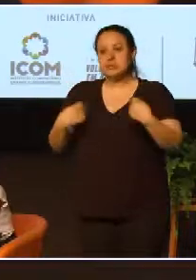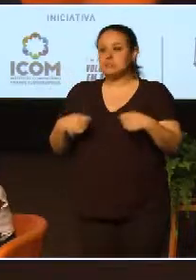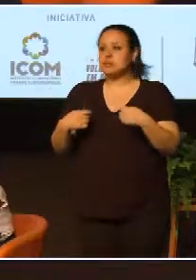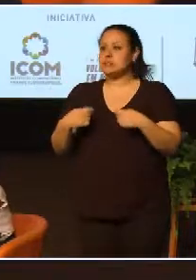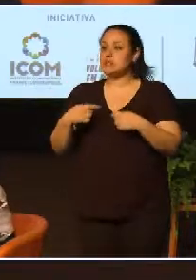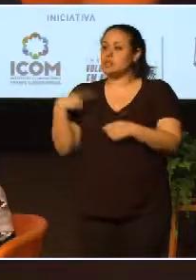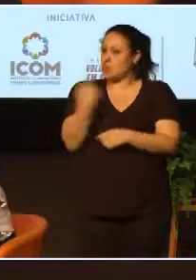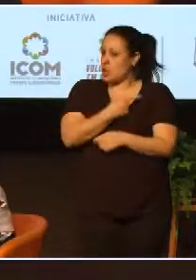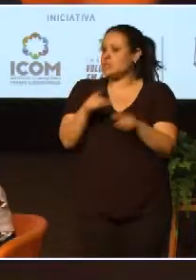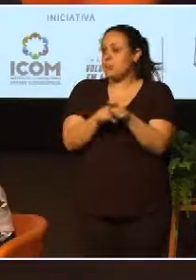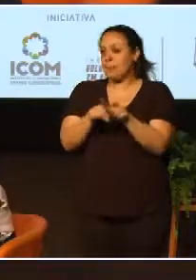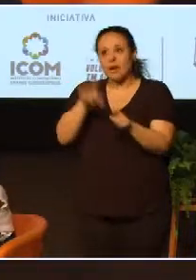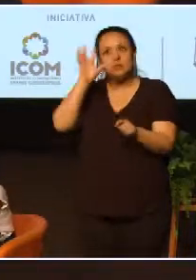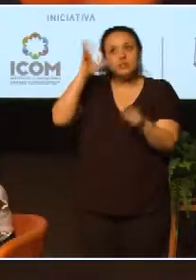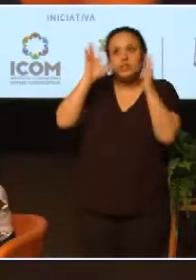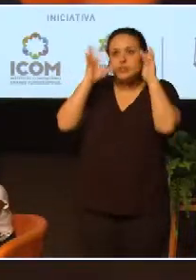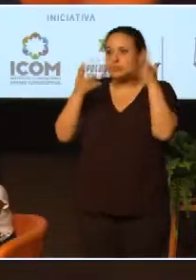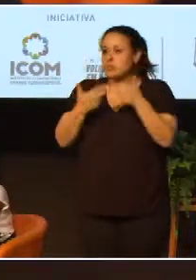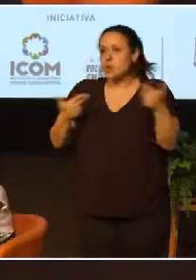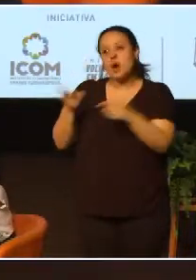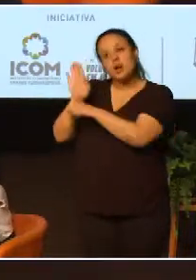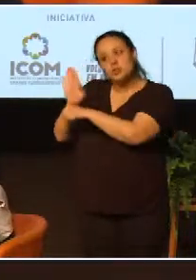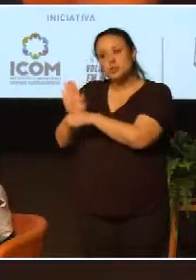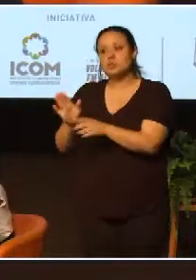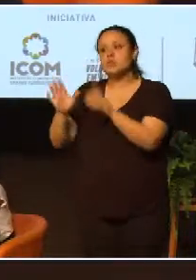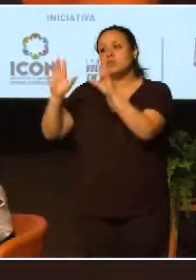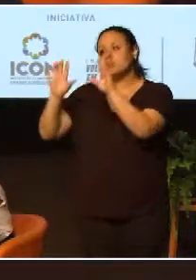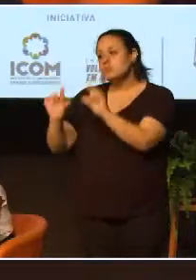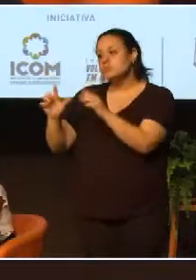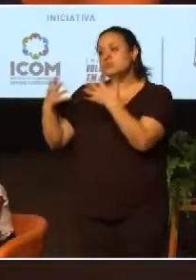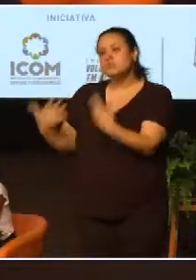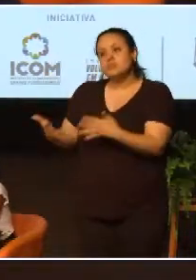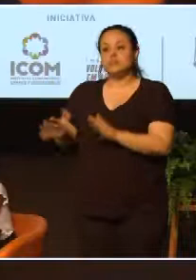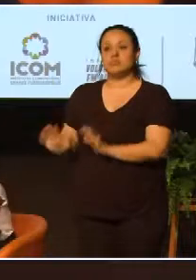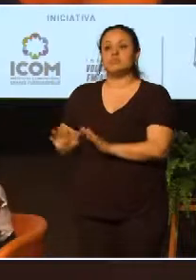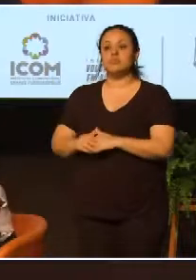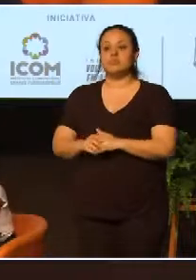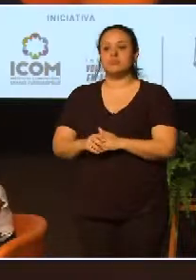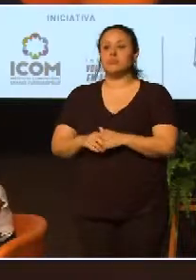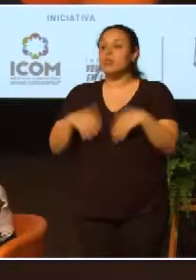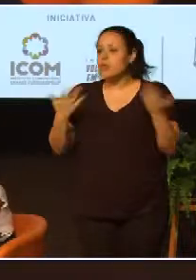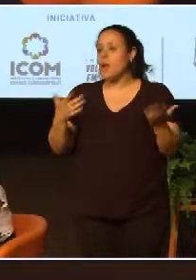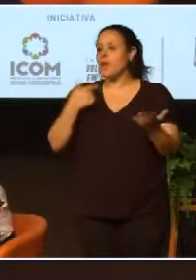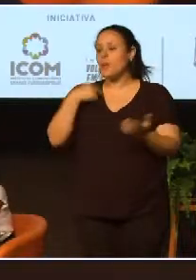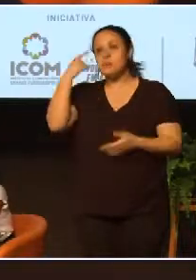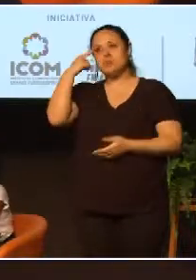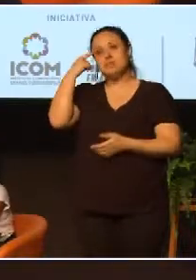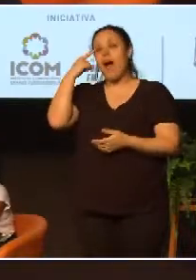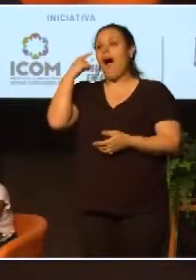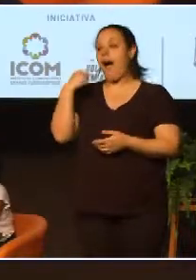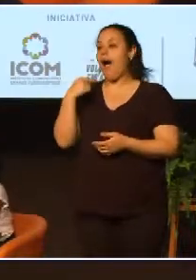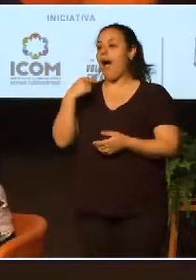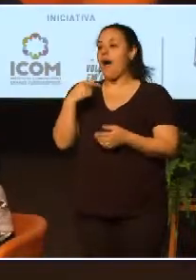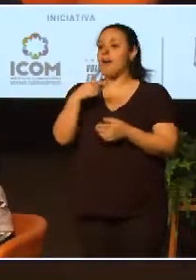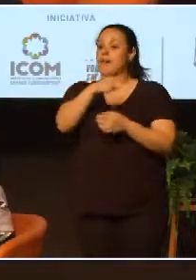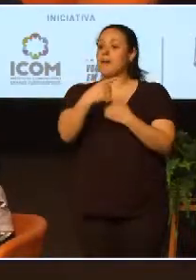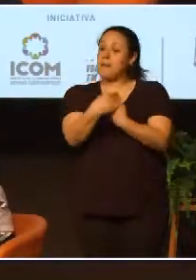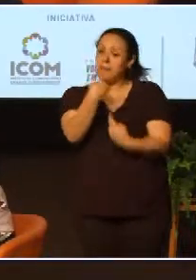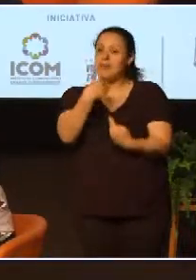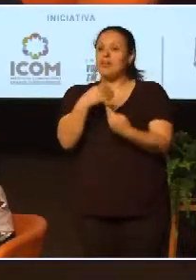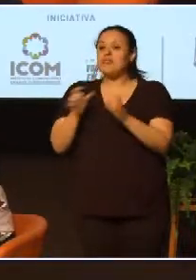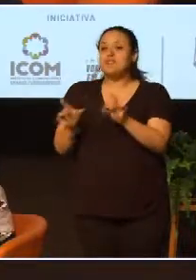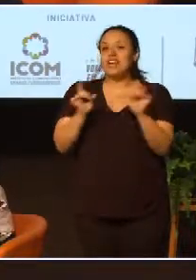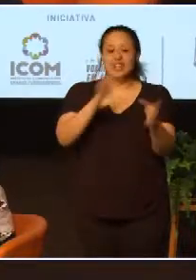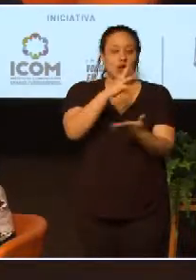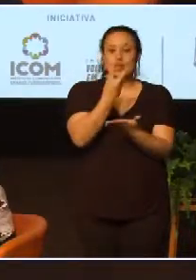Adriana. Então... O primeiro empreendimento que eu tive contato enquanto empreendedora, que no caso era minha avó, foi